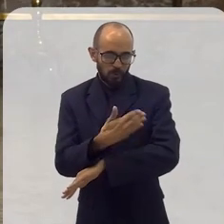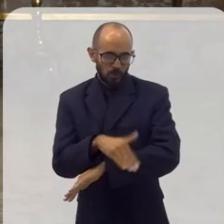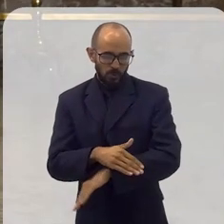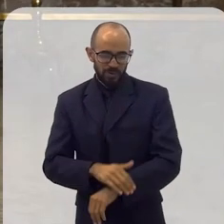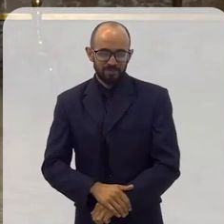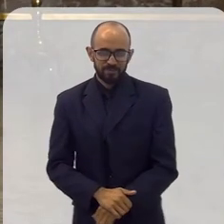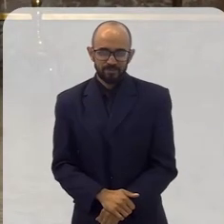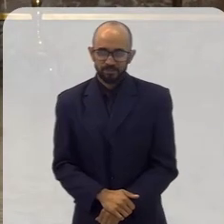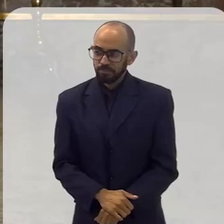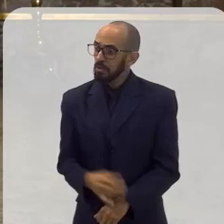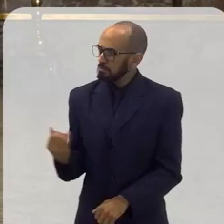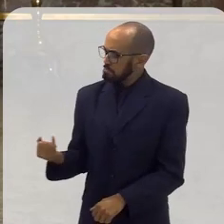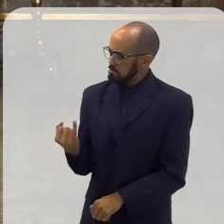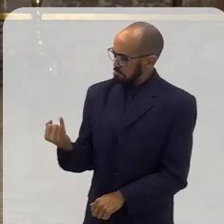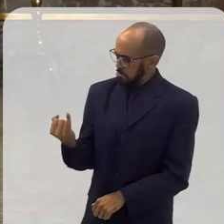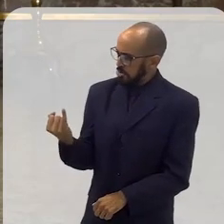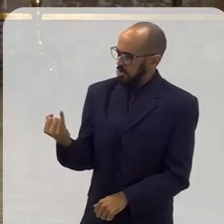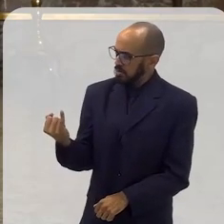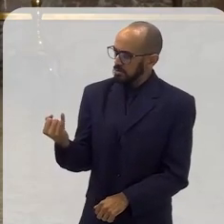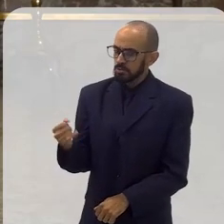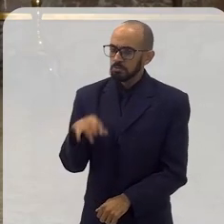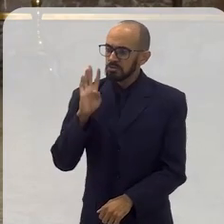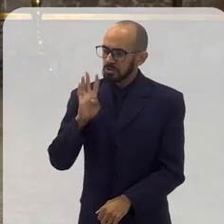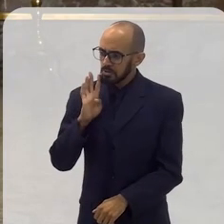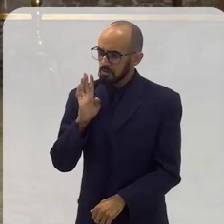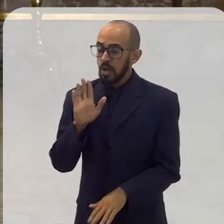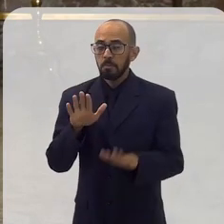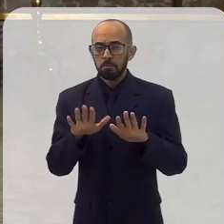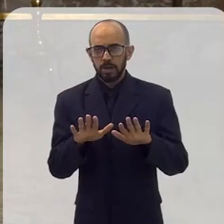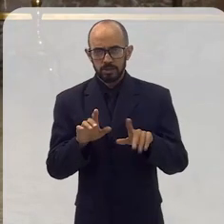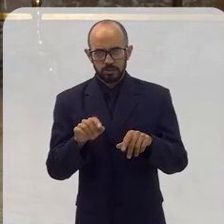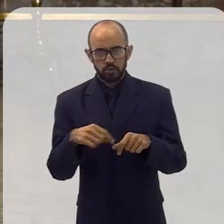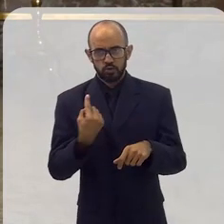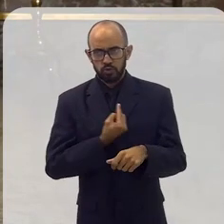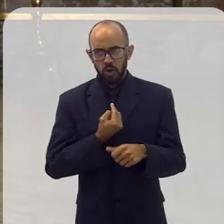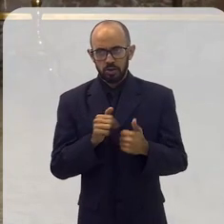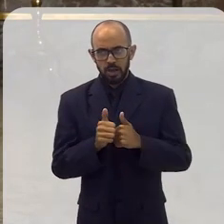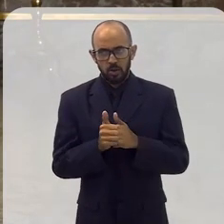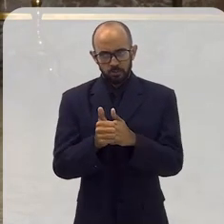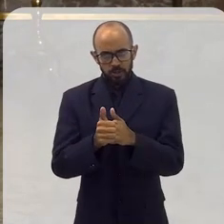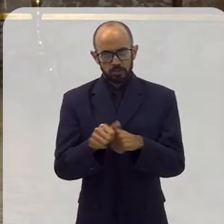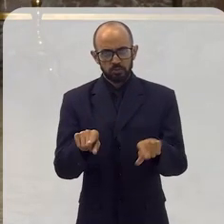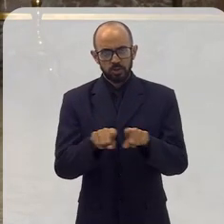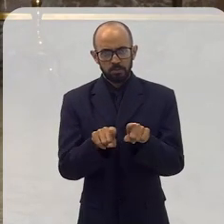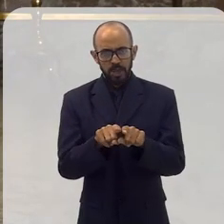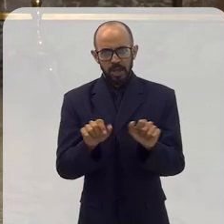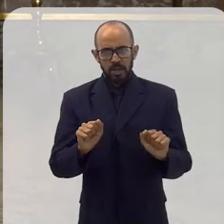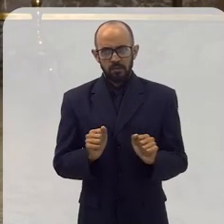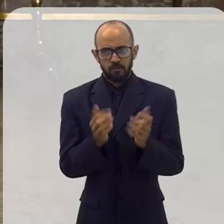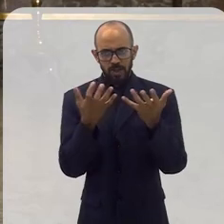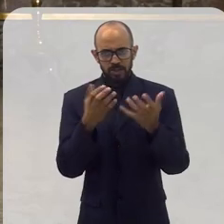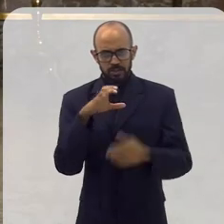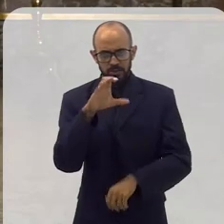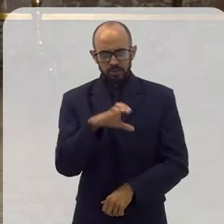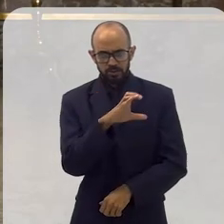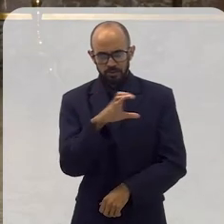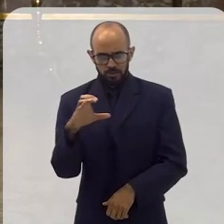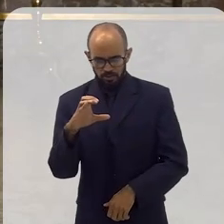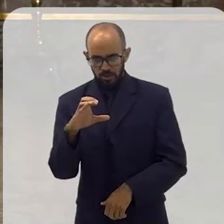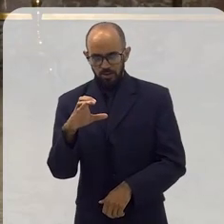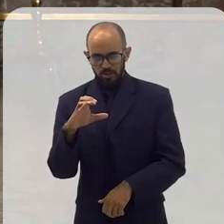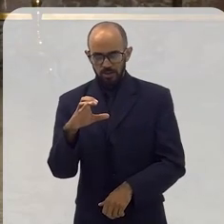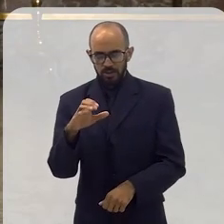não se encontramos na rua nessas processões. Ah, mas então isso é muito importante. Mas nós acompanhamos as festas da